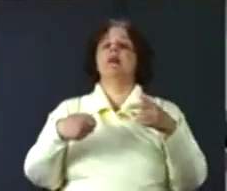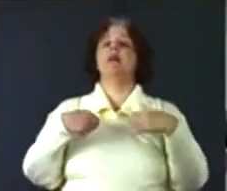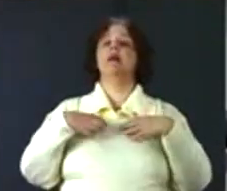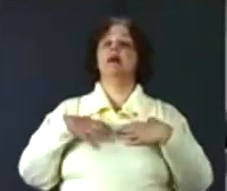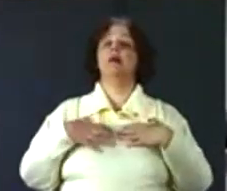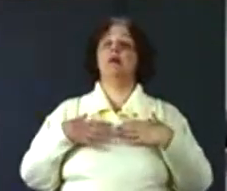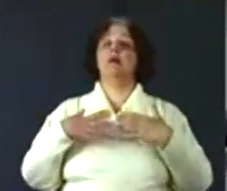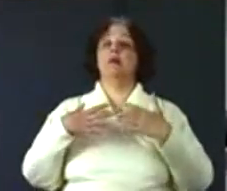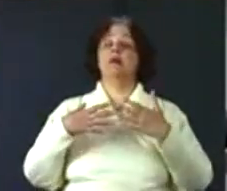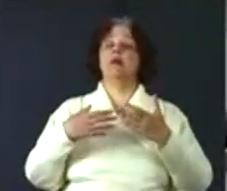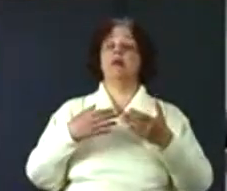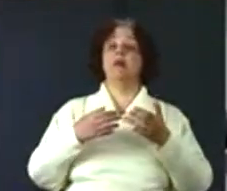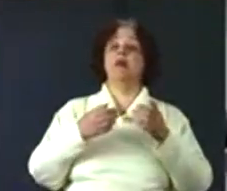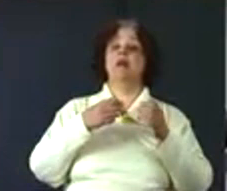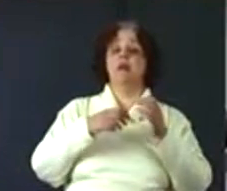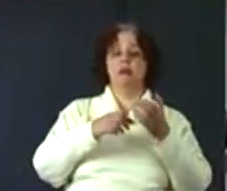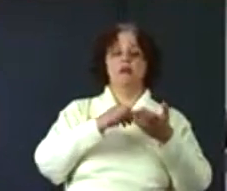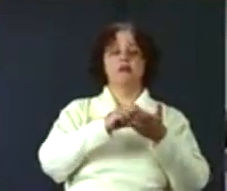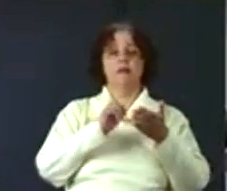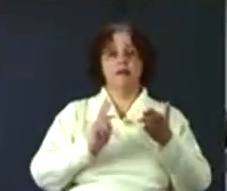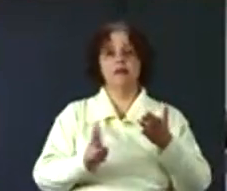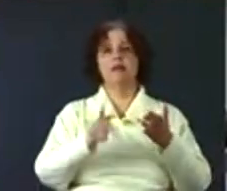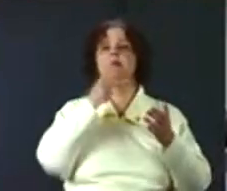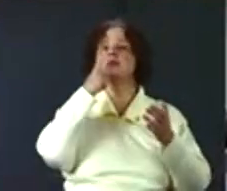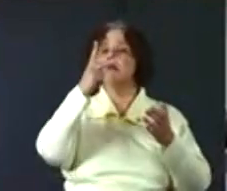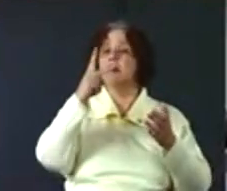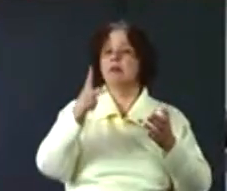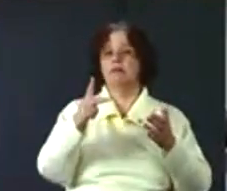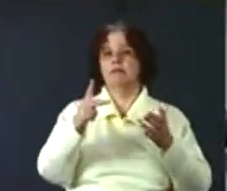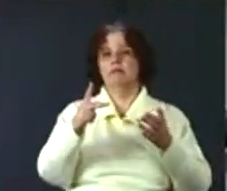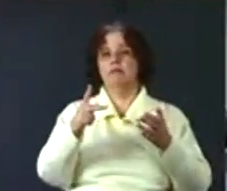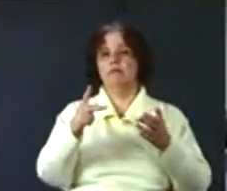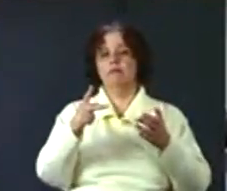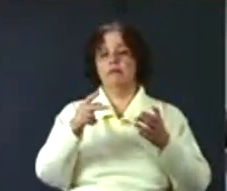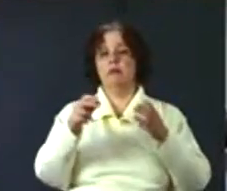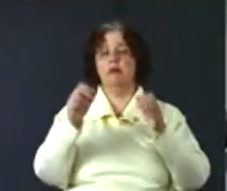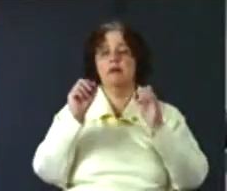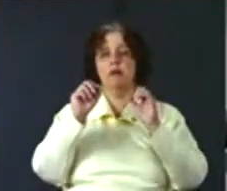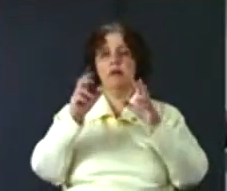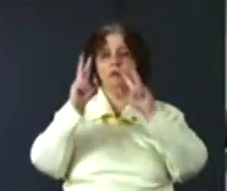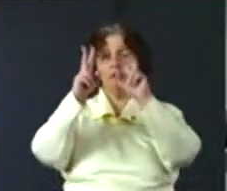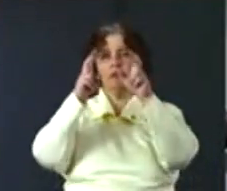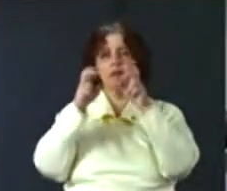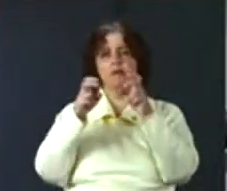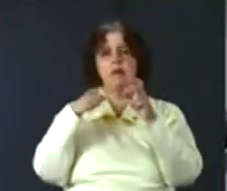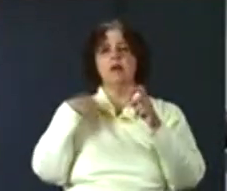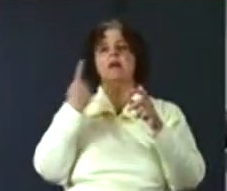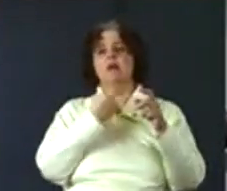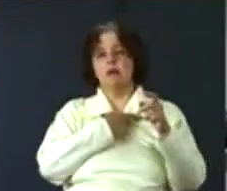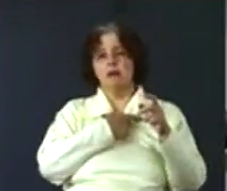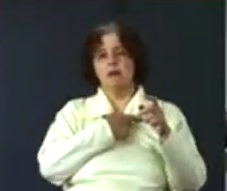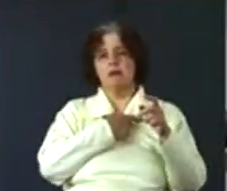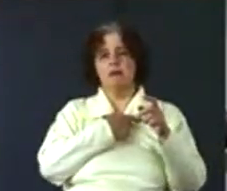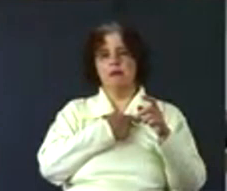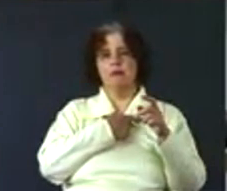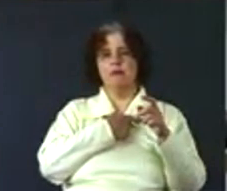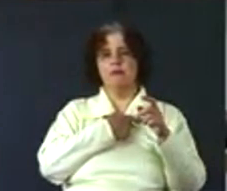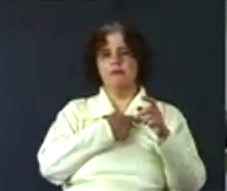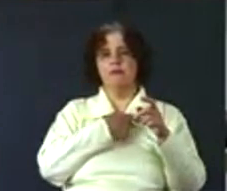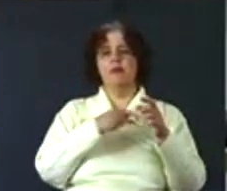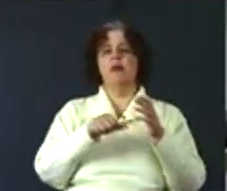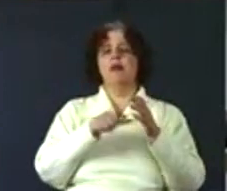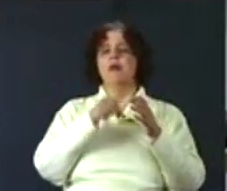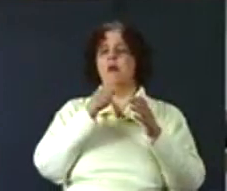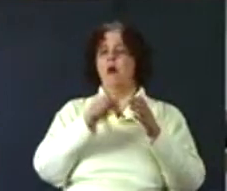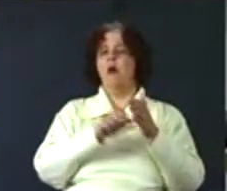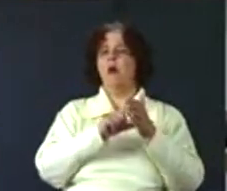nós encontramos em cada uma dessas cartas, mas esta nos chama muito a atenção. Estas coisas diz o